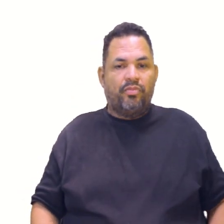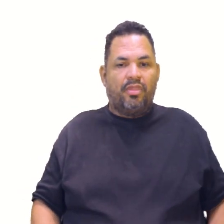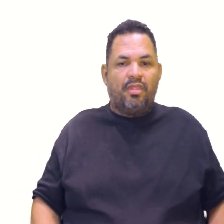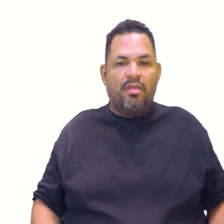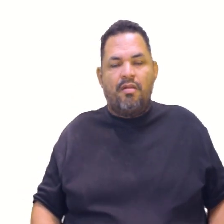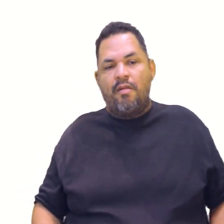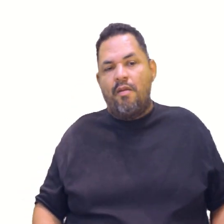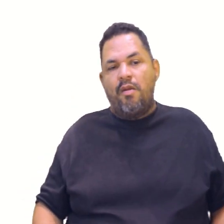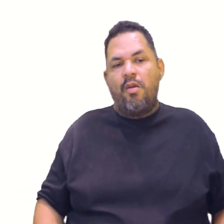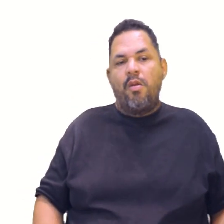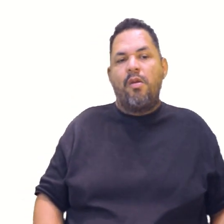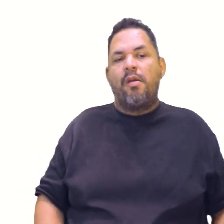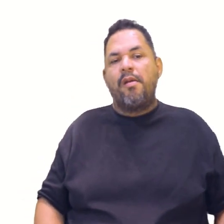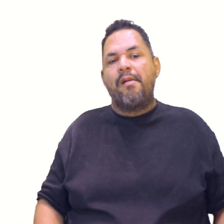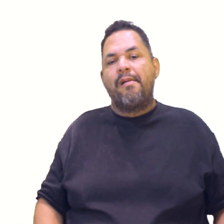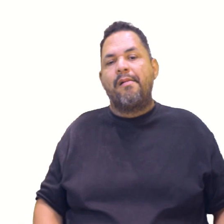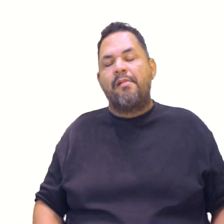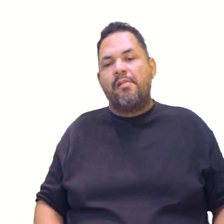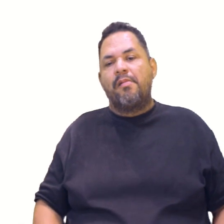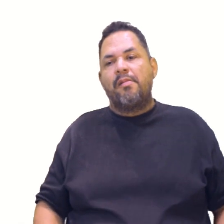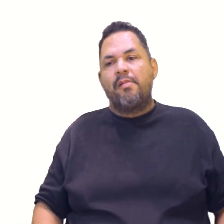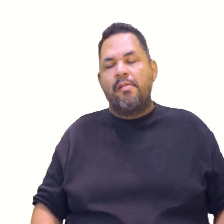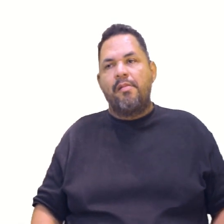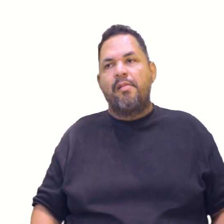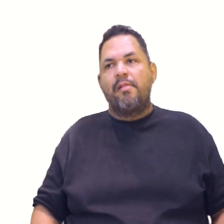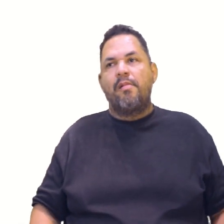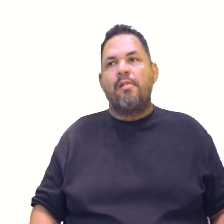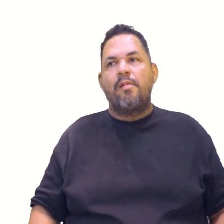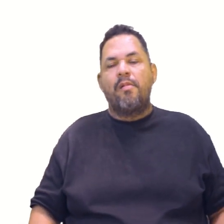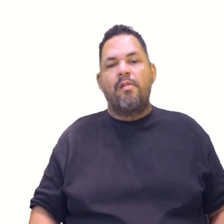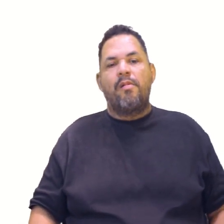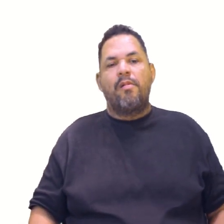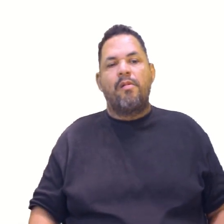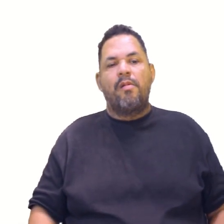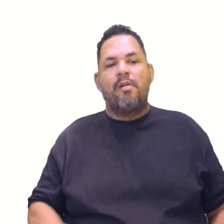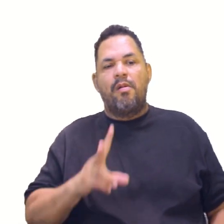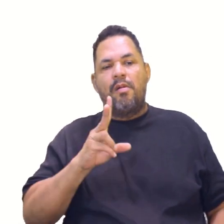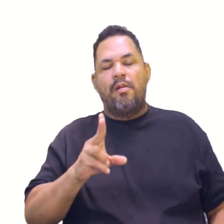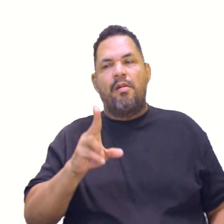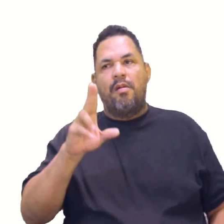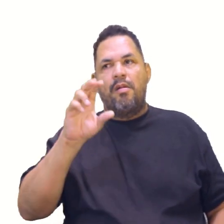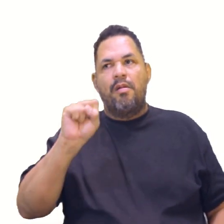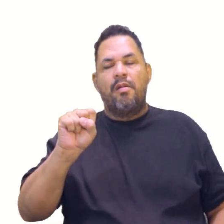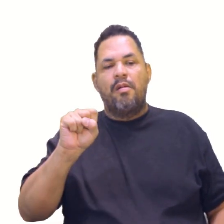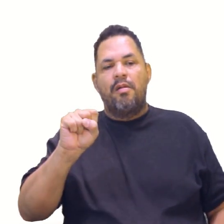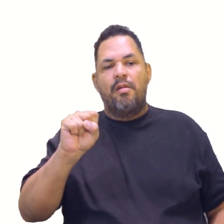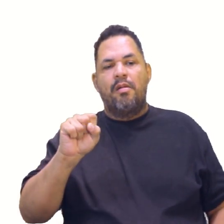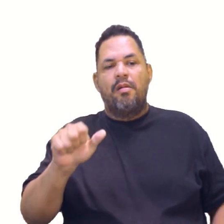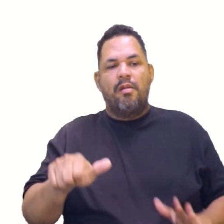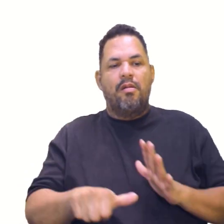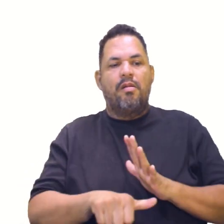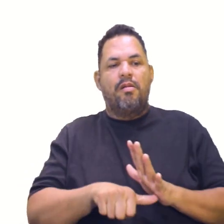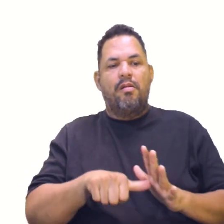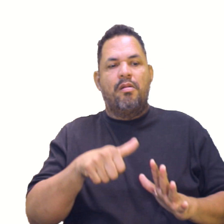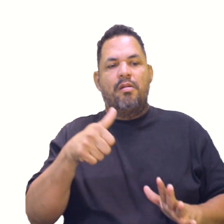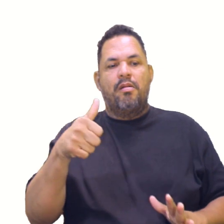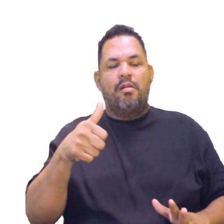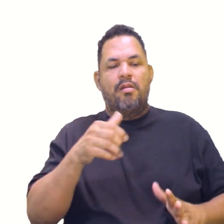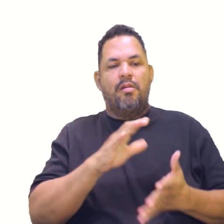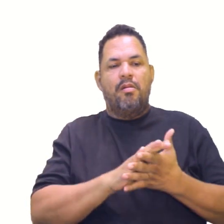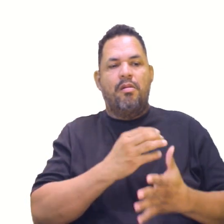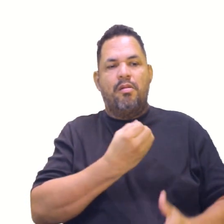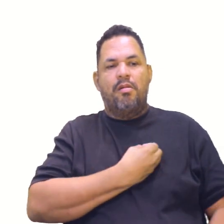vamos lá. Só que agora, quando a gente fizer o cálculo, a gente vai ter que igualar a 8. Né? Então, vamos lá. Primeiro, vamos colocar os